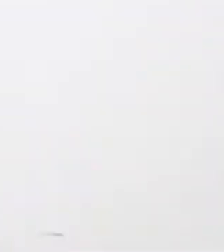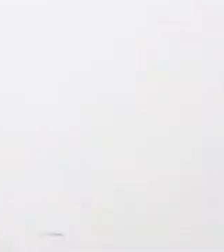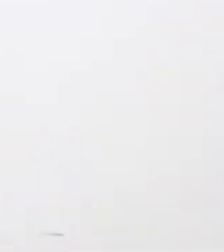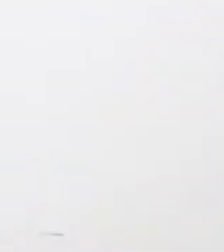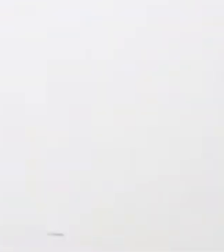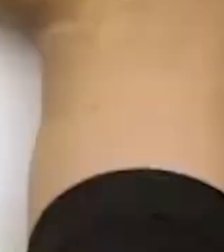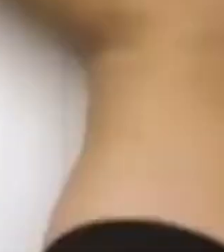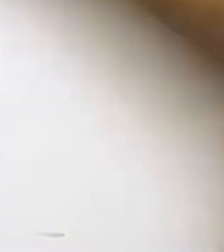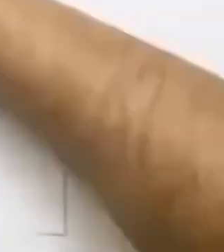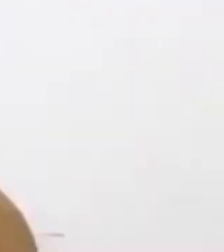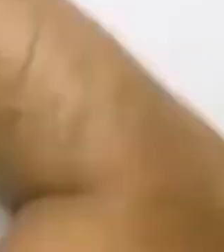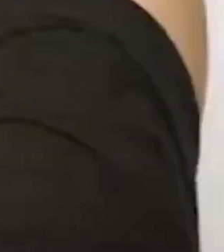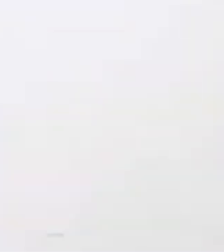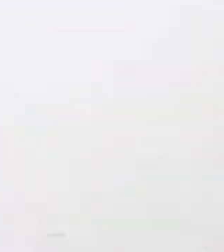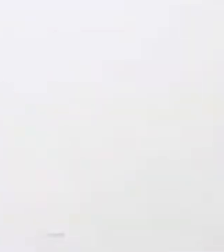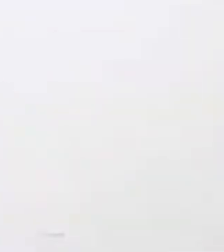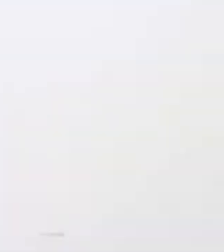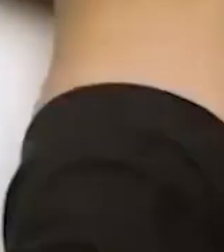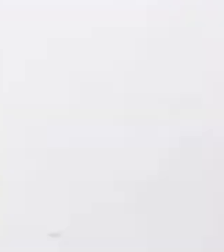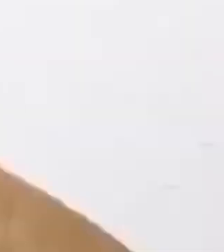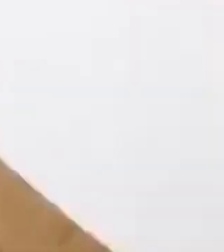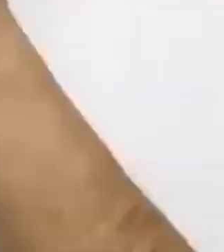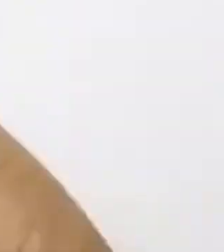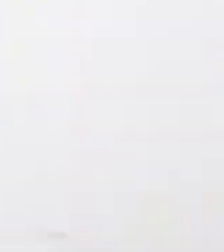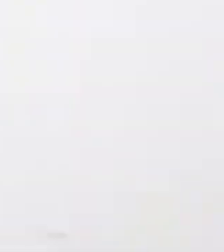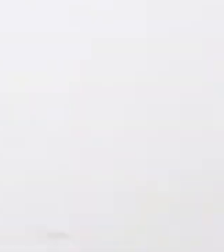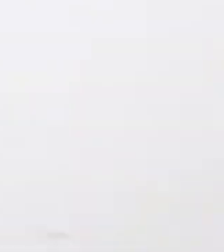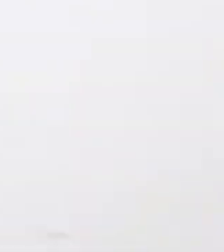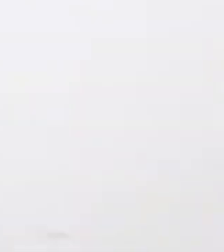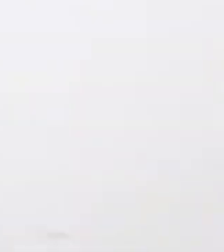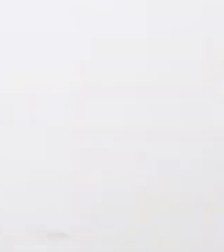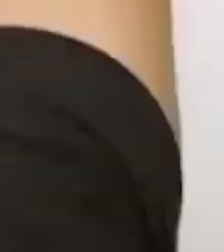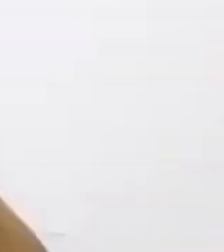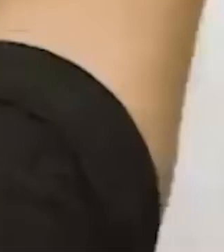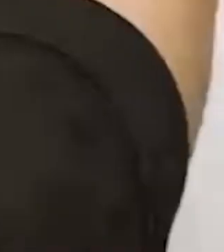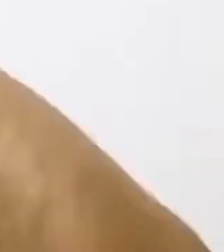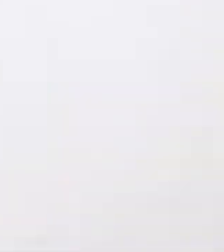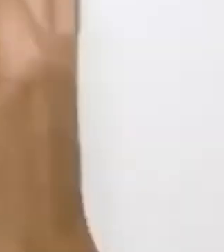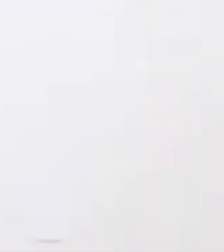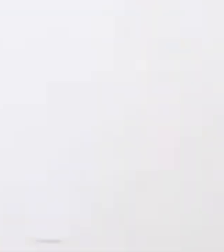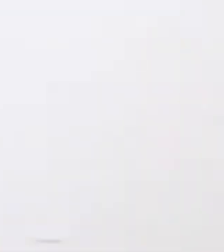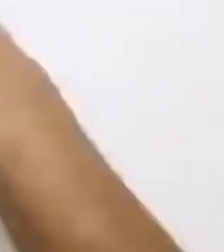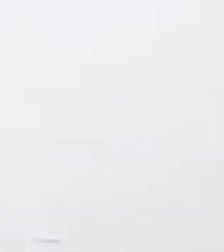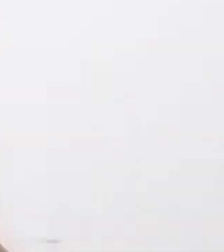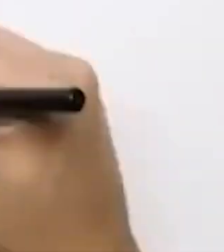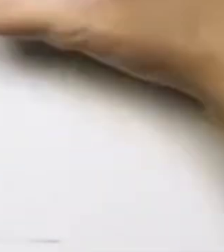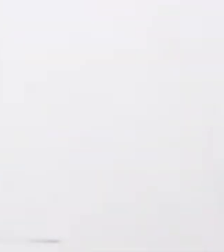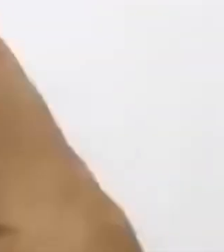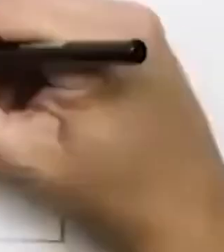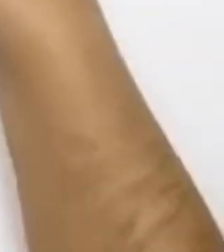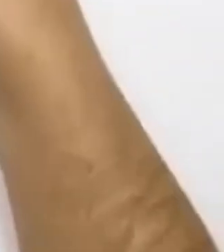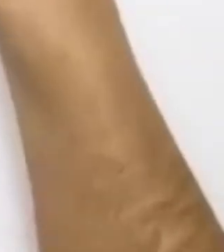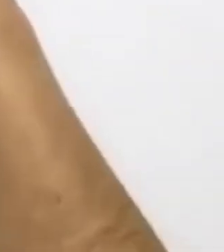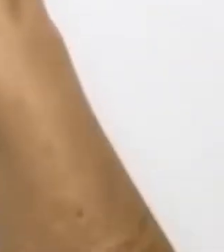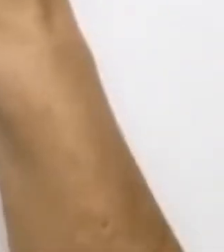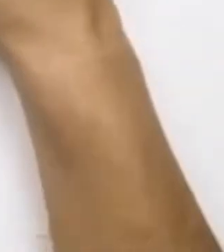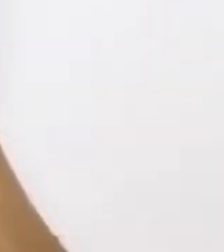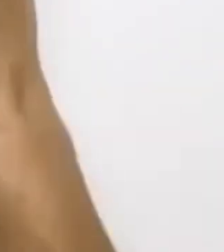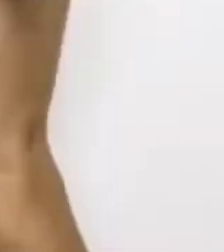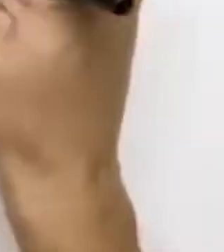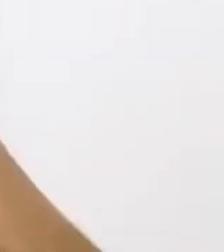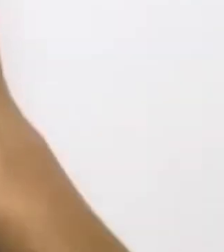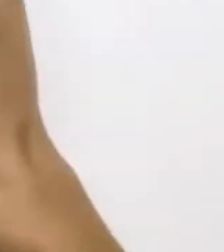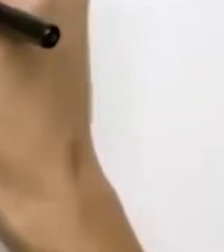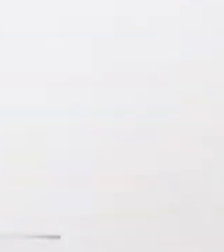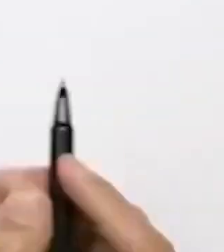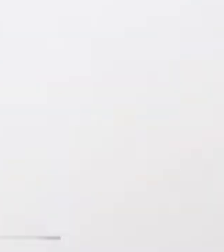Locais que anunciem refeições preparadas com alimentos orgânicos são obrigados a apresentar uma lista atualizada